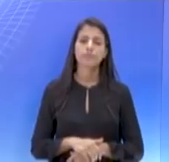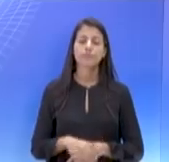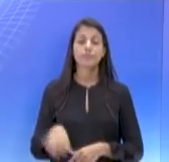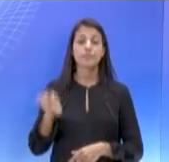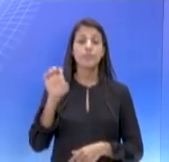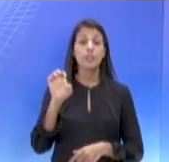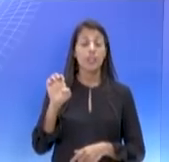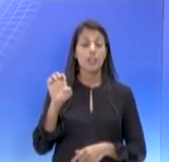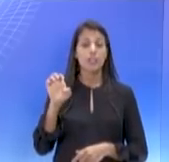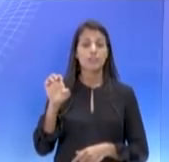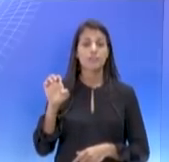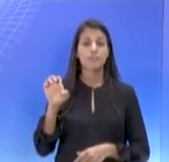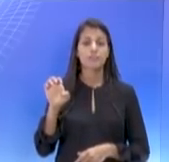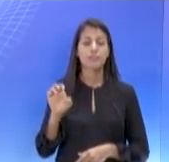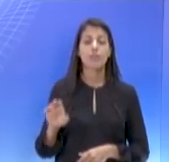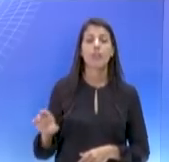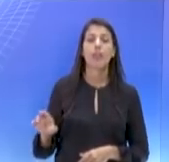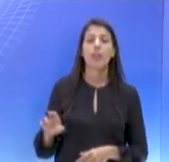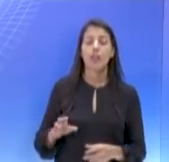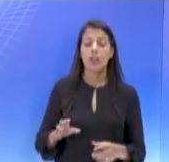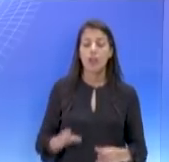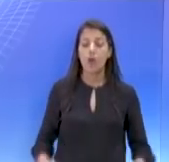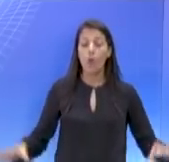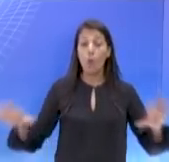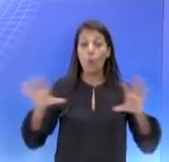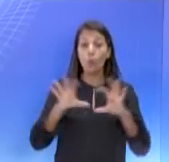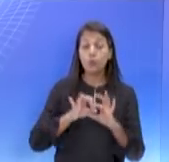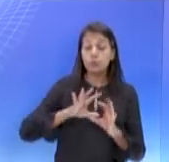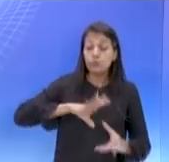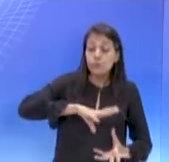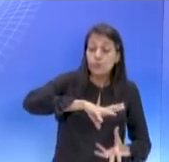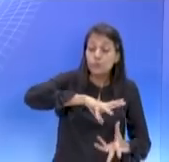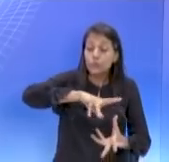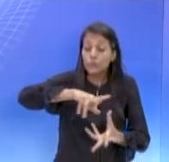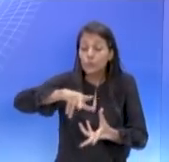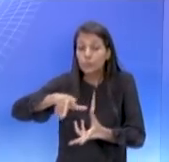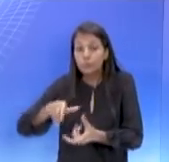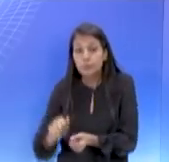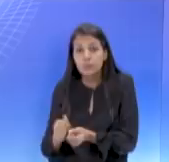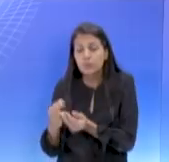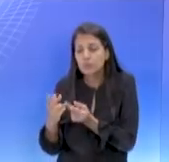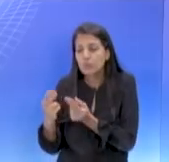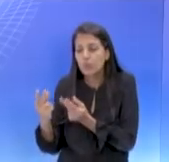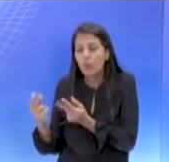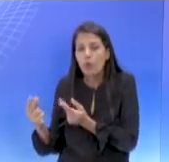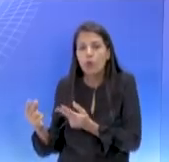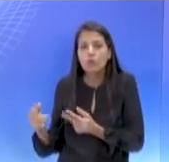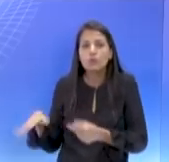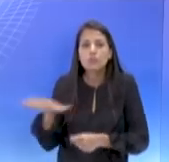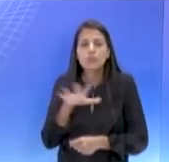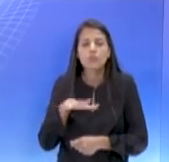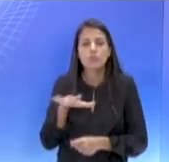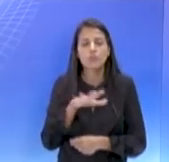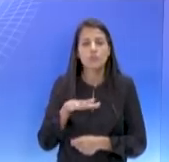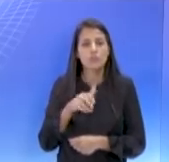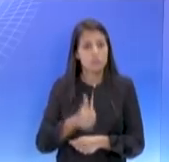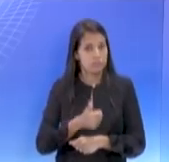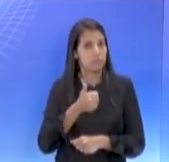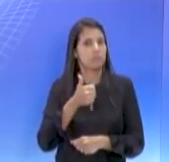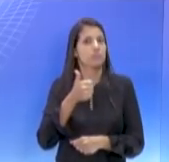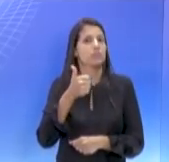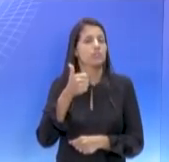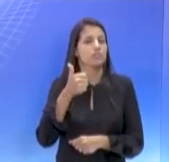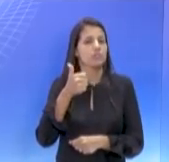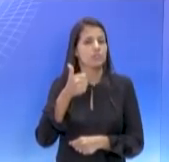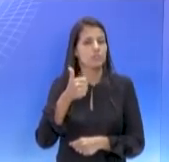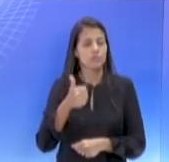E, vamos para ela. Universalização do princípio da igualdade civil. Opa, tá melhor que a letra D. Olha só, o iluminismo se